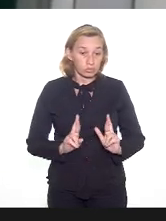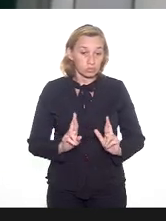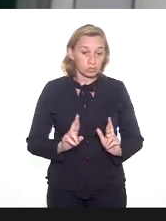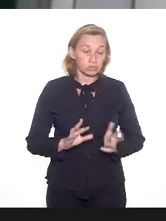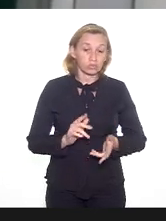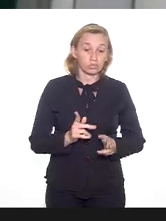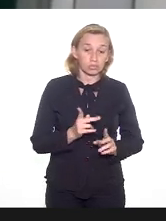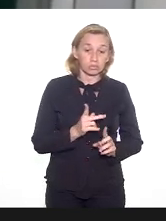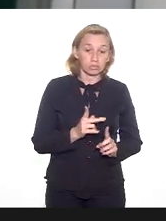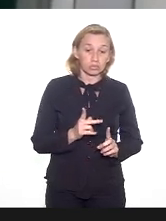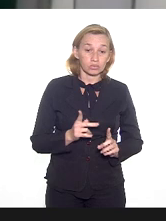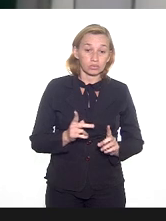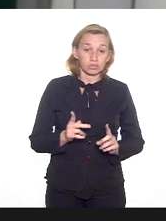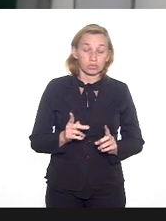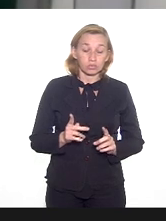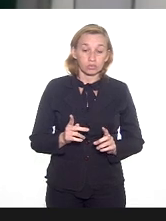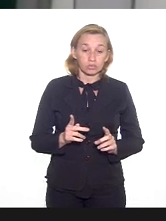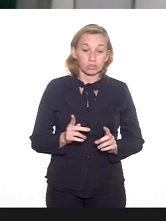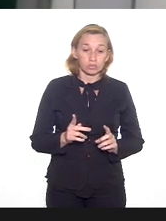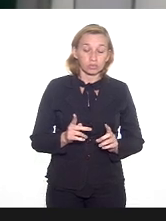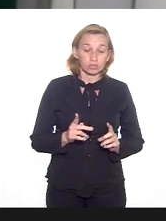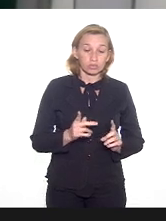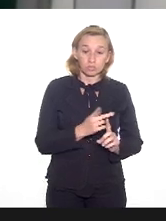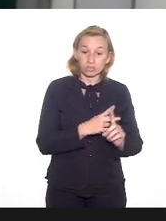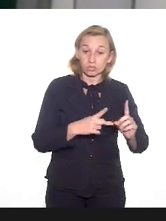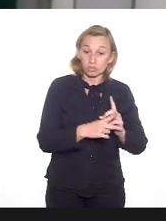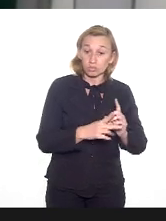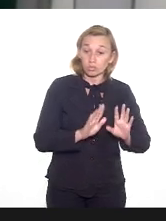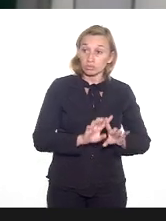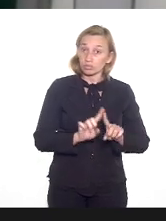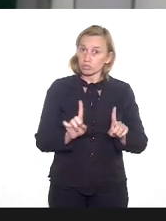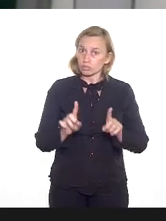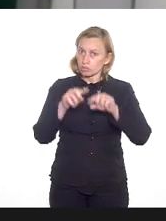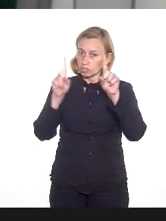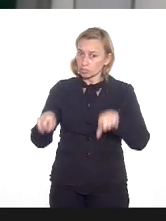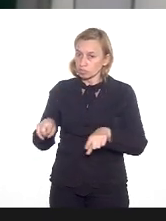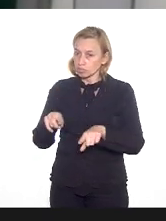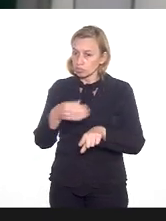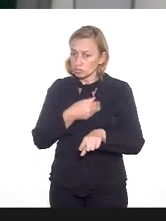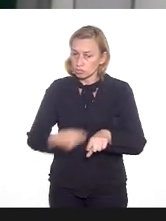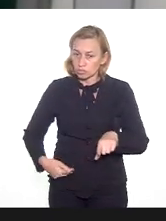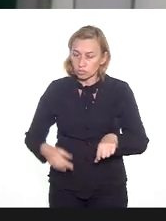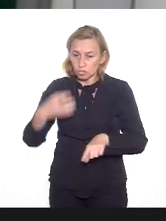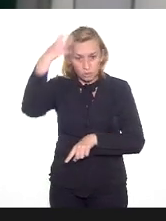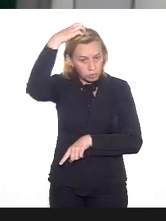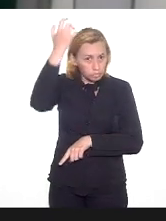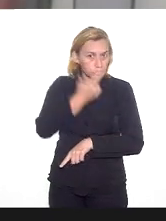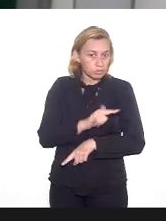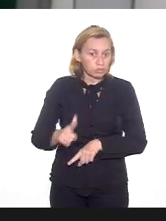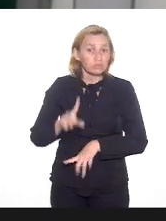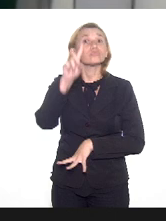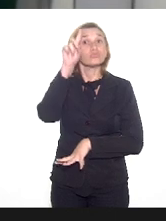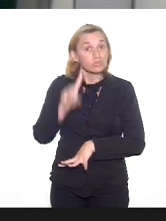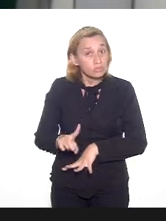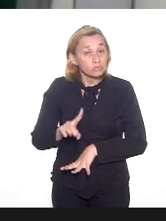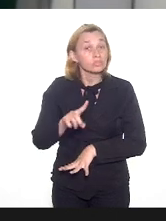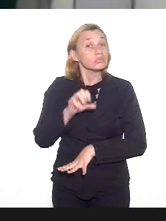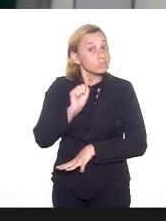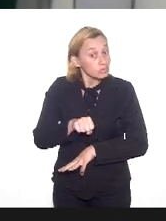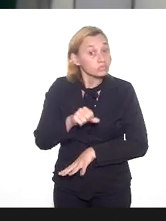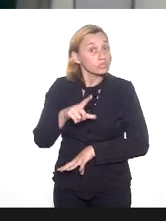tudo mais, os servidores não podem ser responsabilizados por isso, né? Eles, na sua trajetória, têm direito de, na forma da lei,